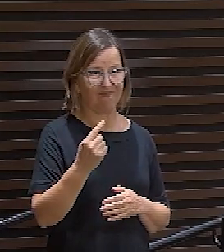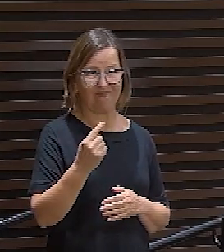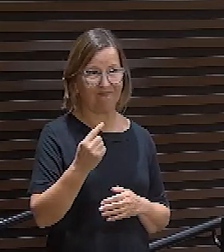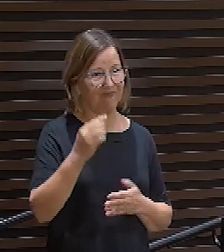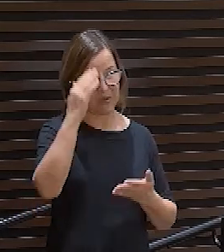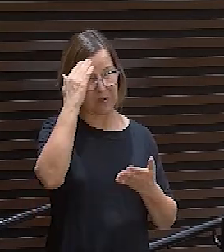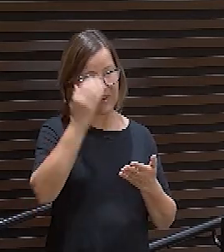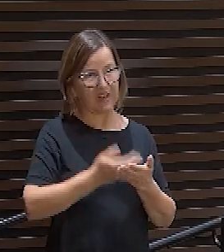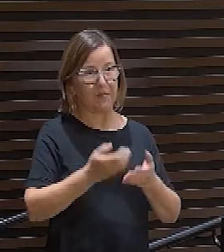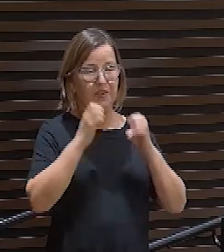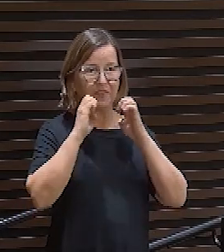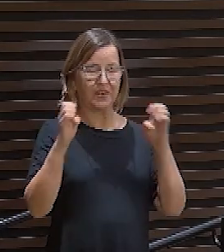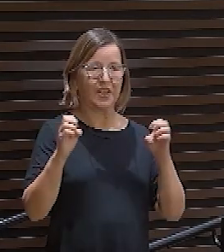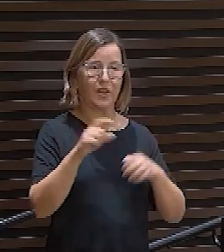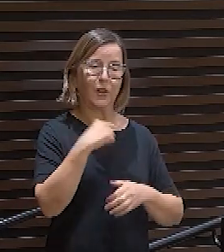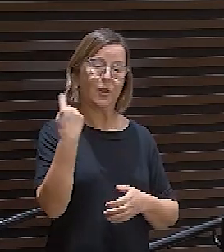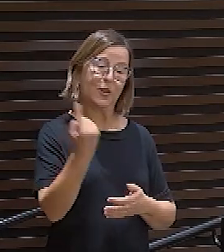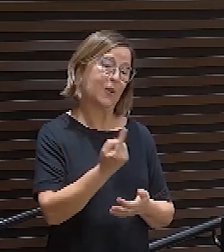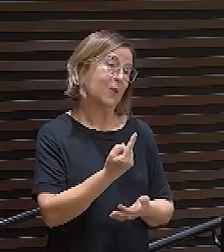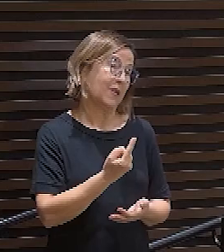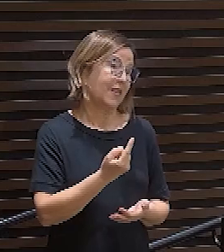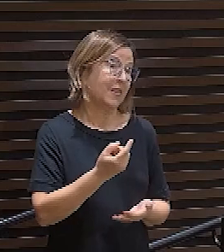caímos. Versículo 23.